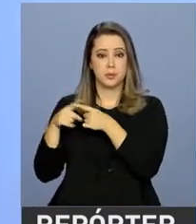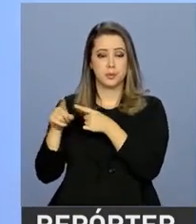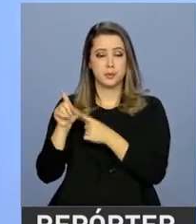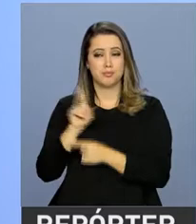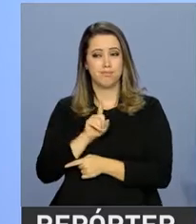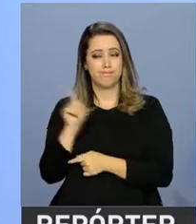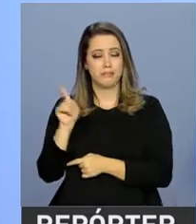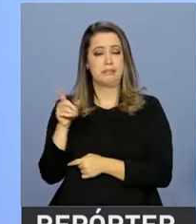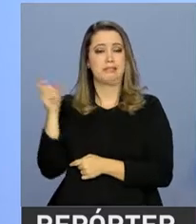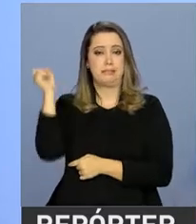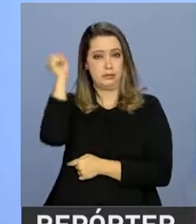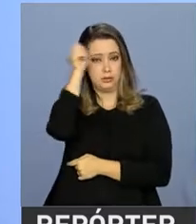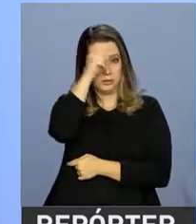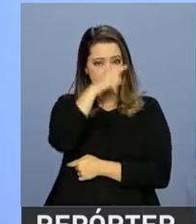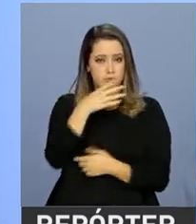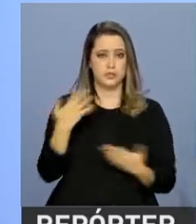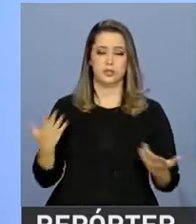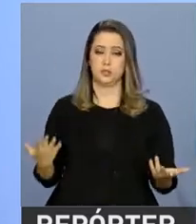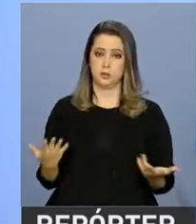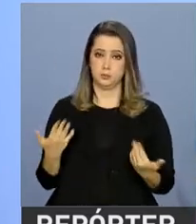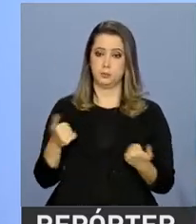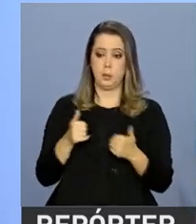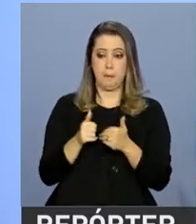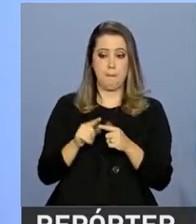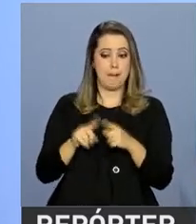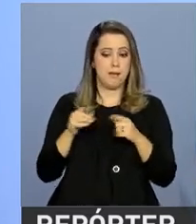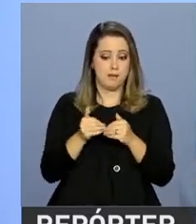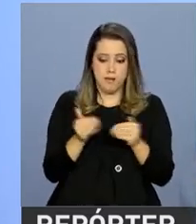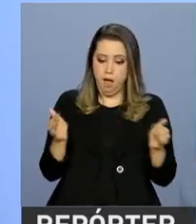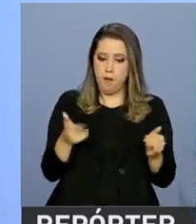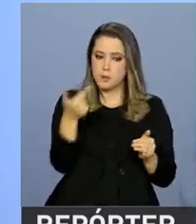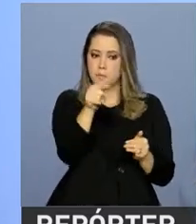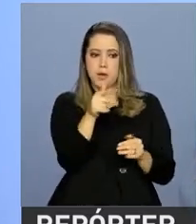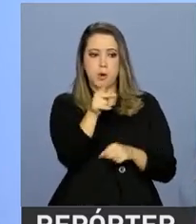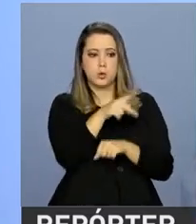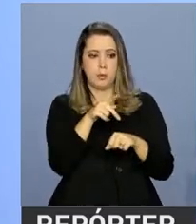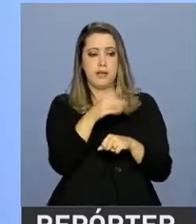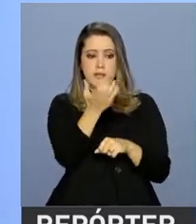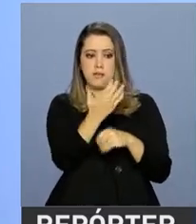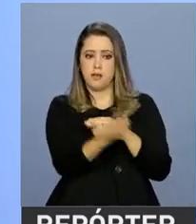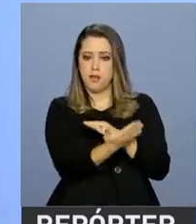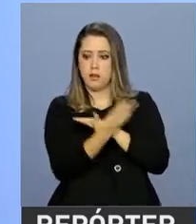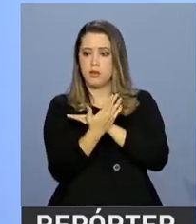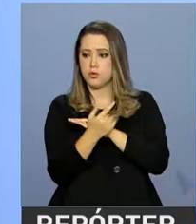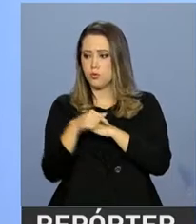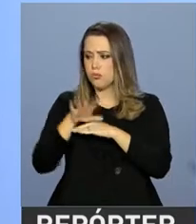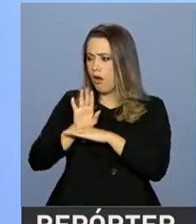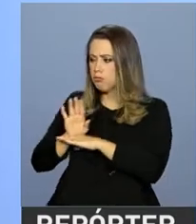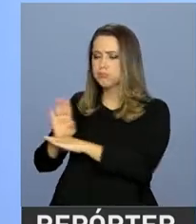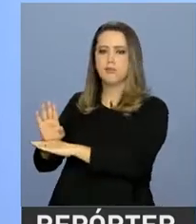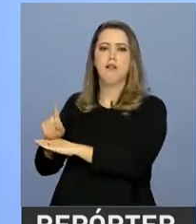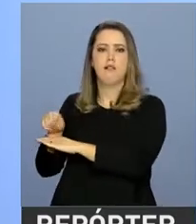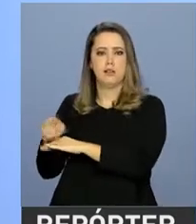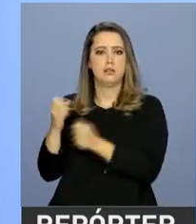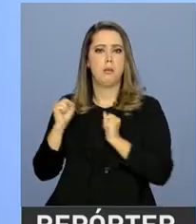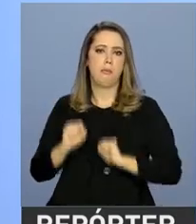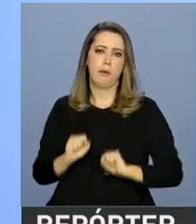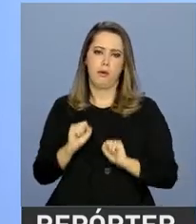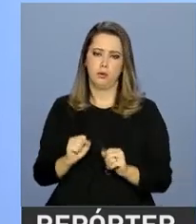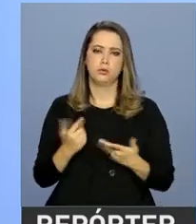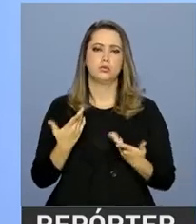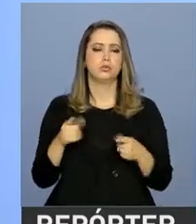leva e abrisse para que aqueles outros países que têm que quiserem que desejarem